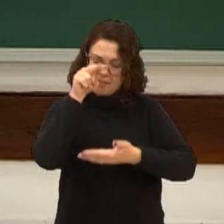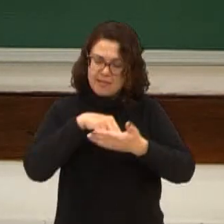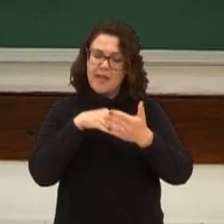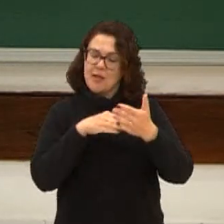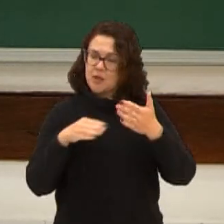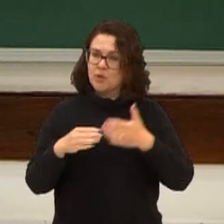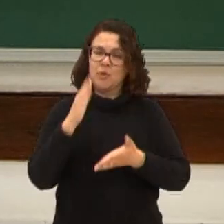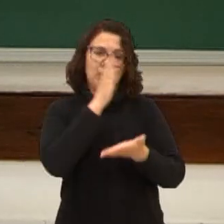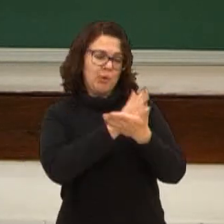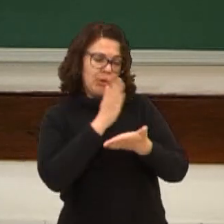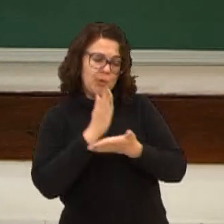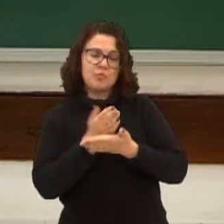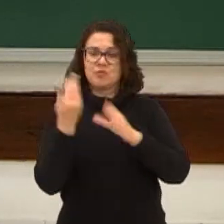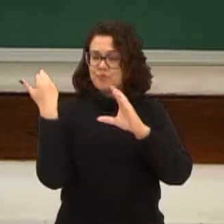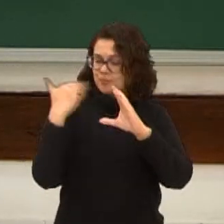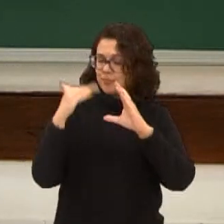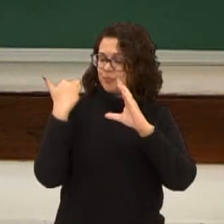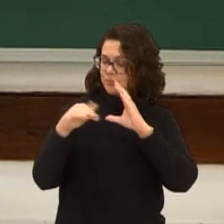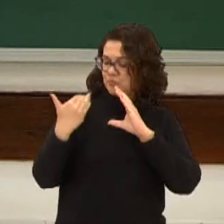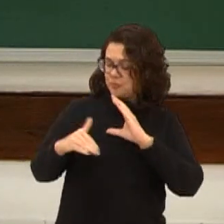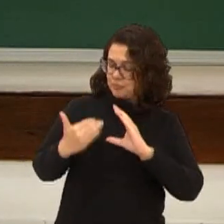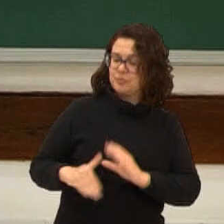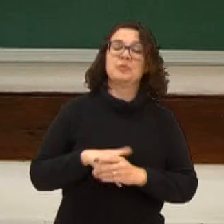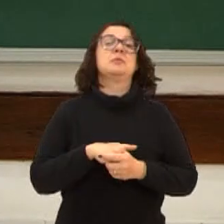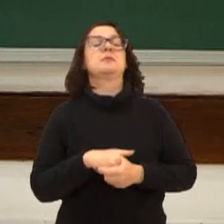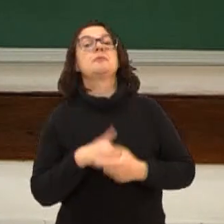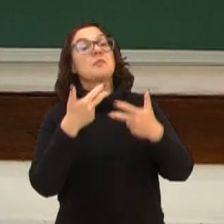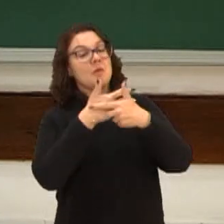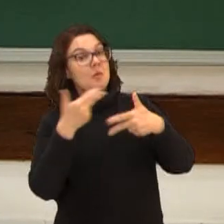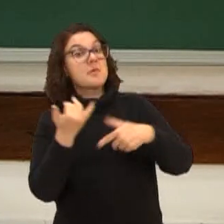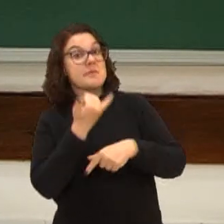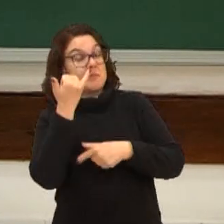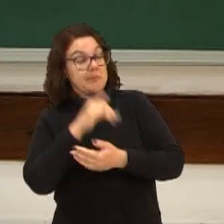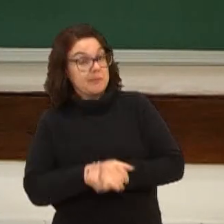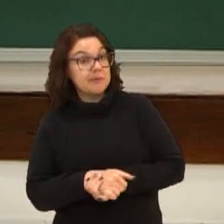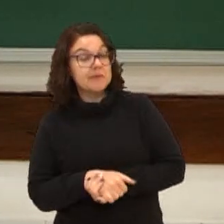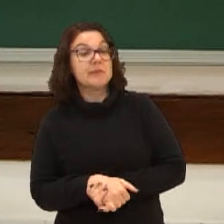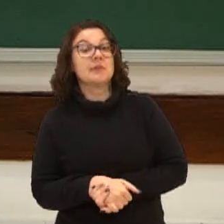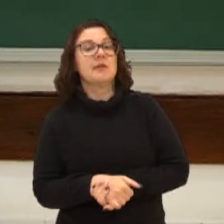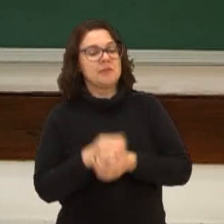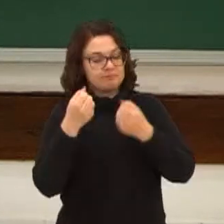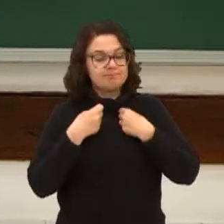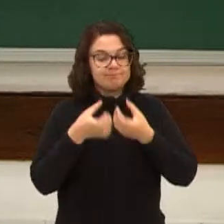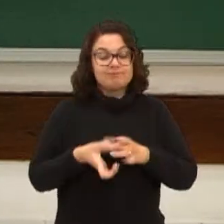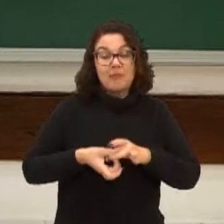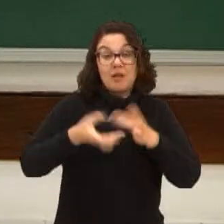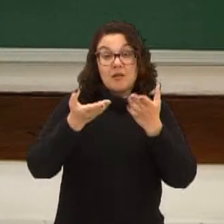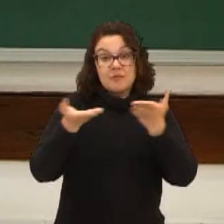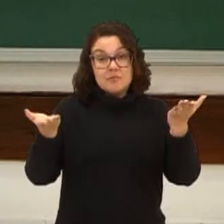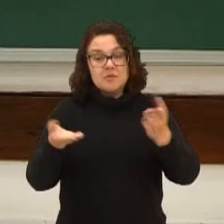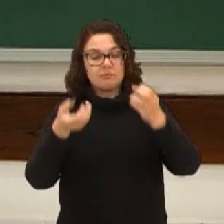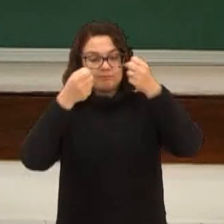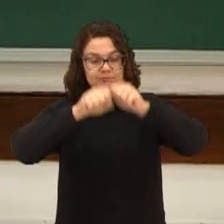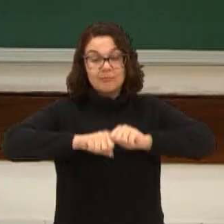Todos os dias os professores postam coisas ali, coisas importantes no mural, estão à disposição para esclarecer dúvidas.